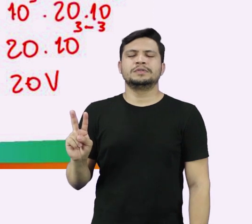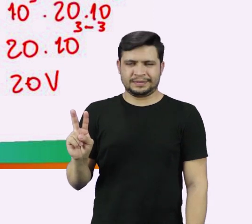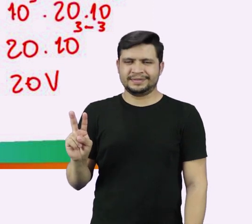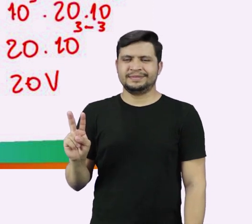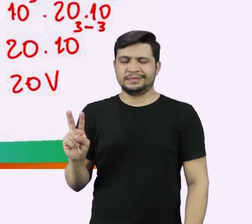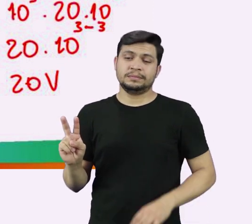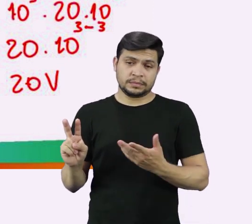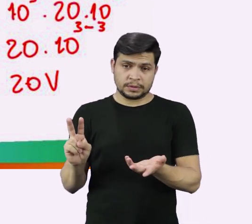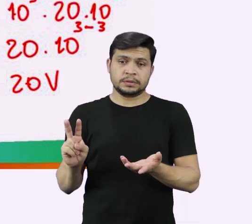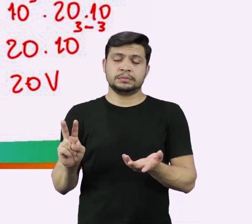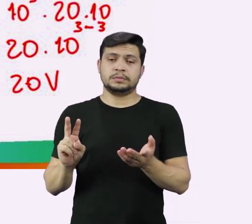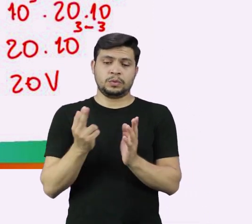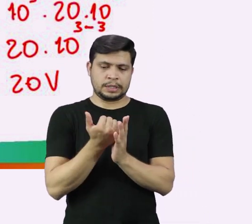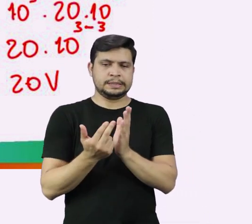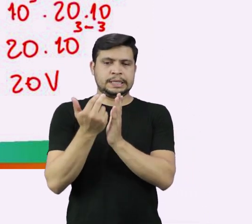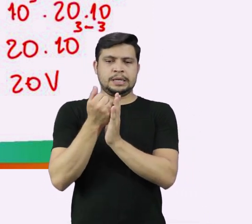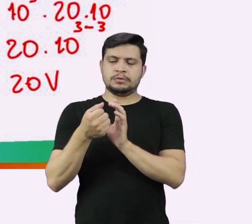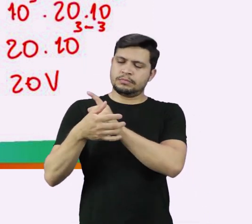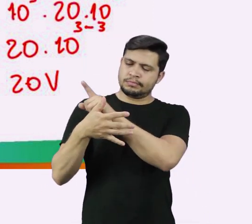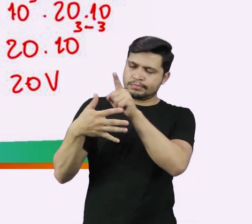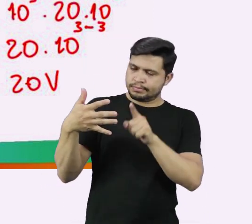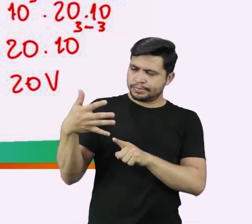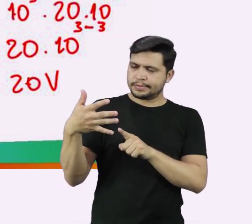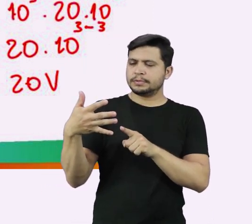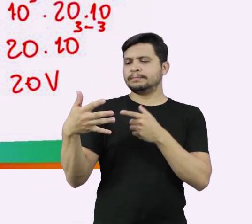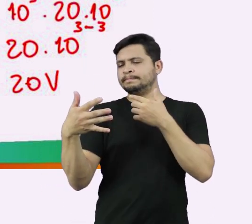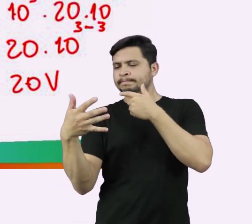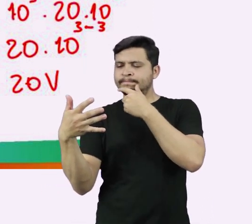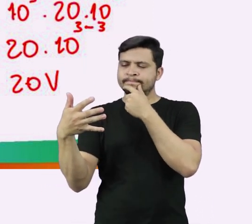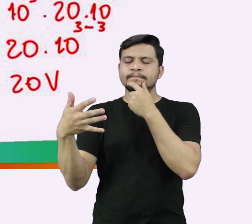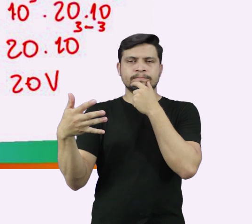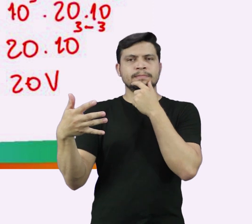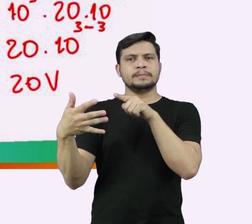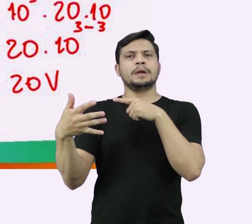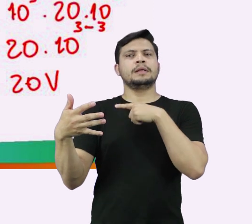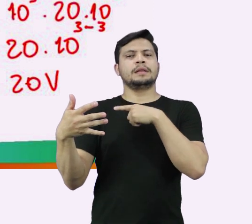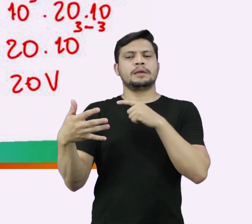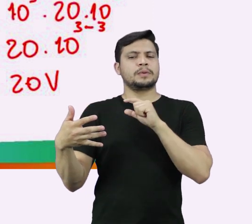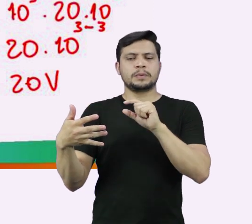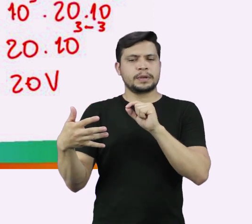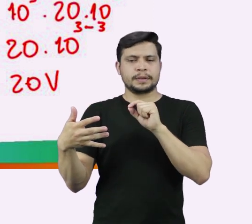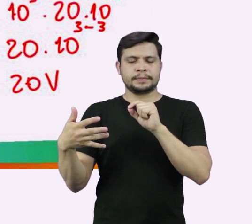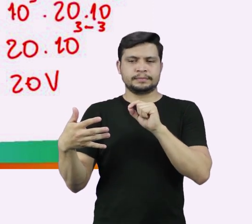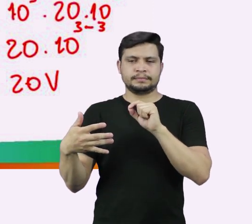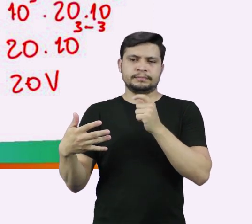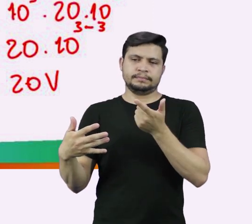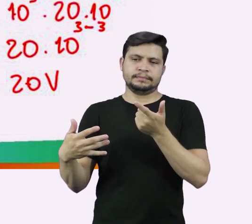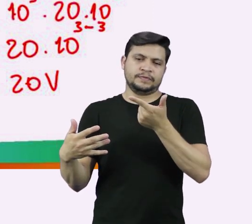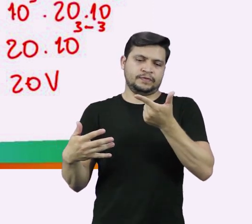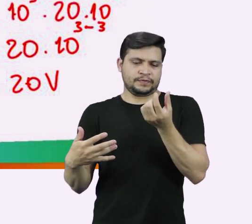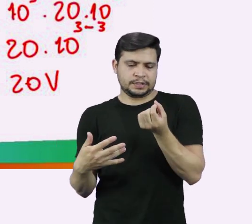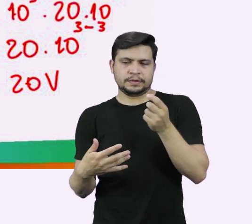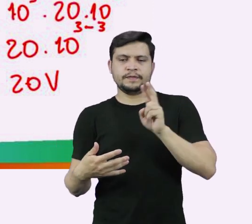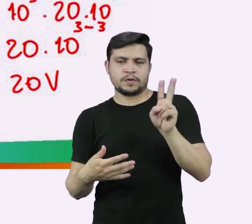o desenho que representa uma associação em série vai ser aquele no qual a opção está correta. Por quê? Porque se 20 volts